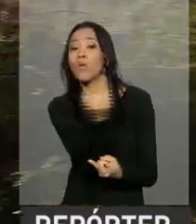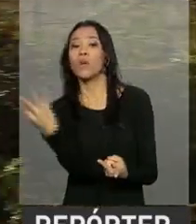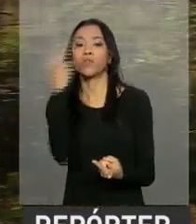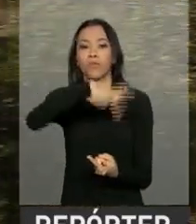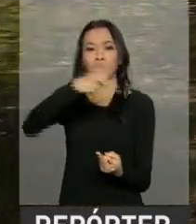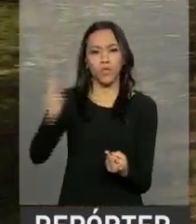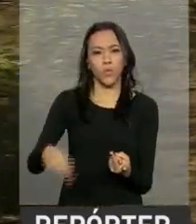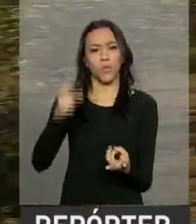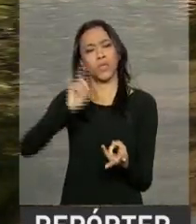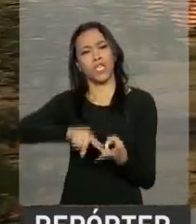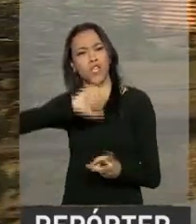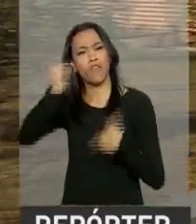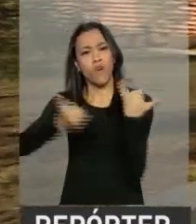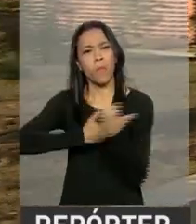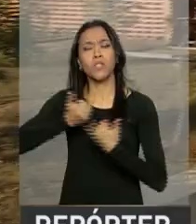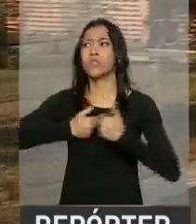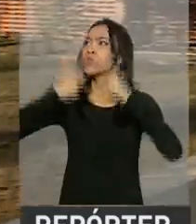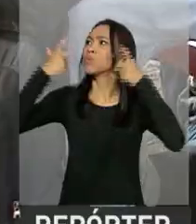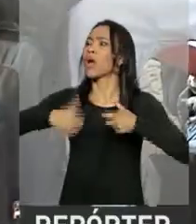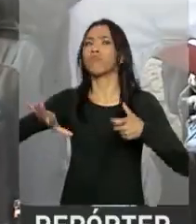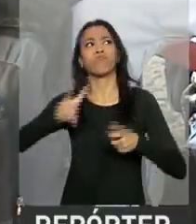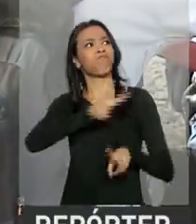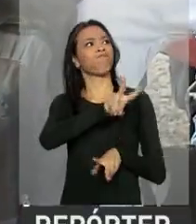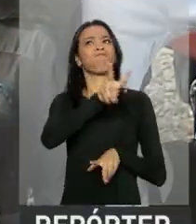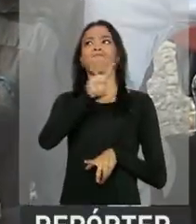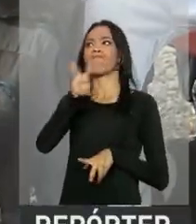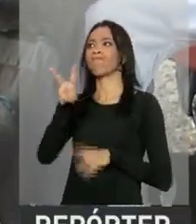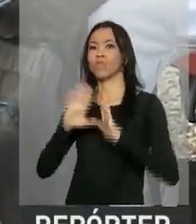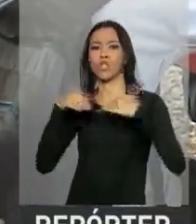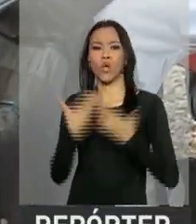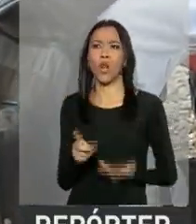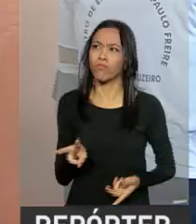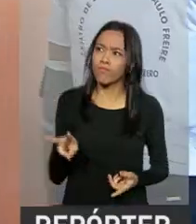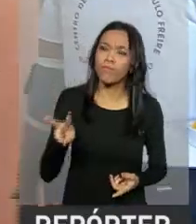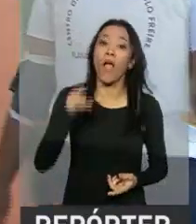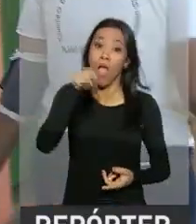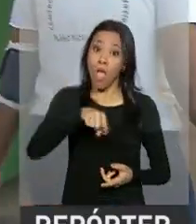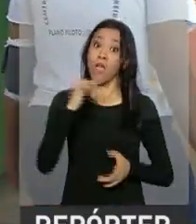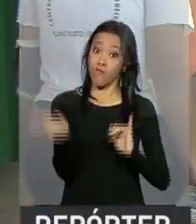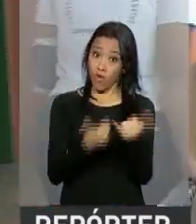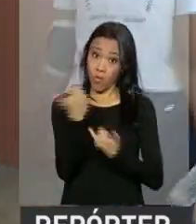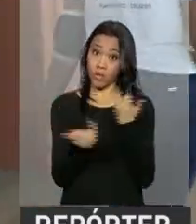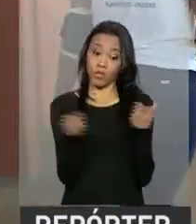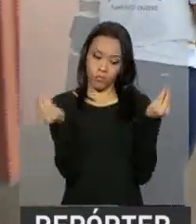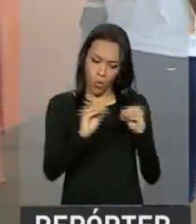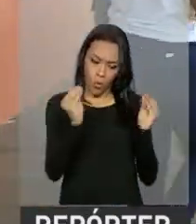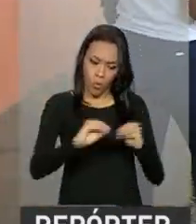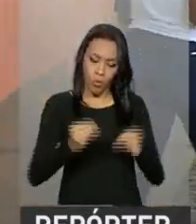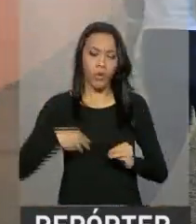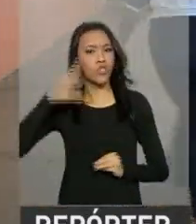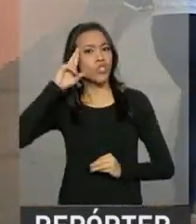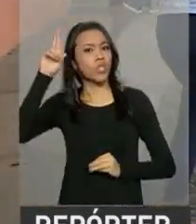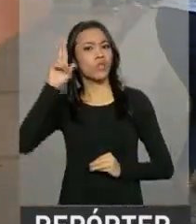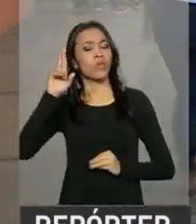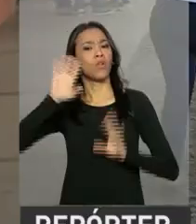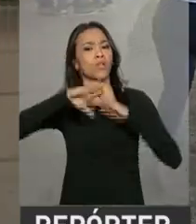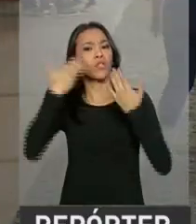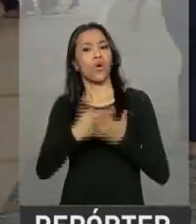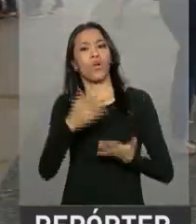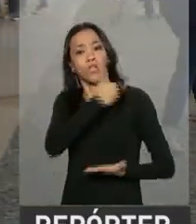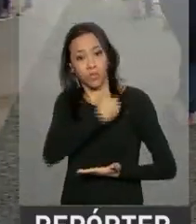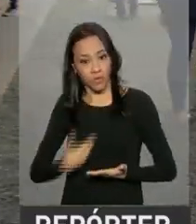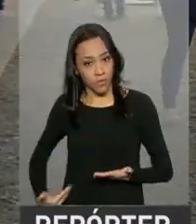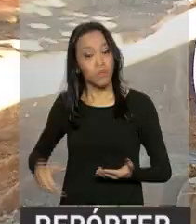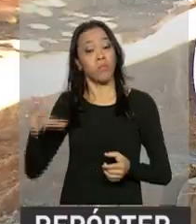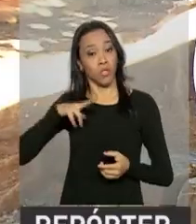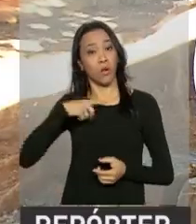informações sobre as instalações da escola esses são alguns dos dados que os gestores das instituições de Educação Básica públicas